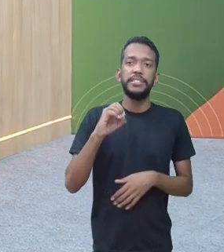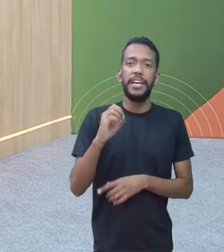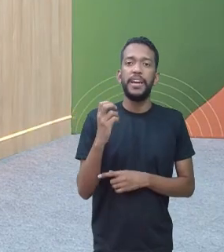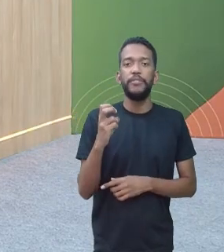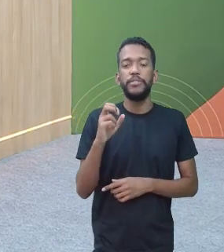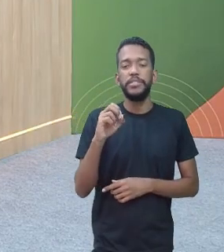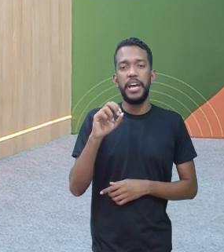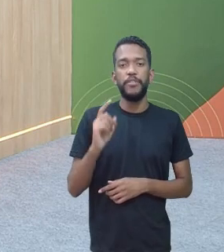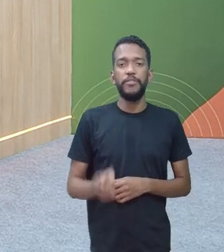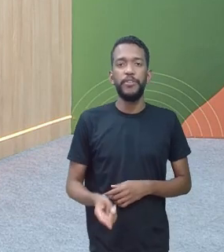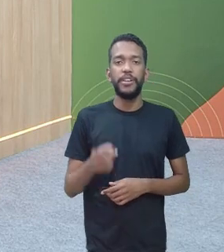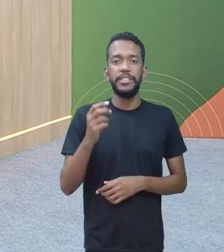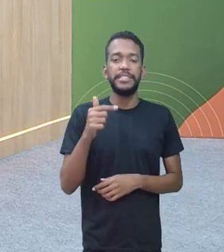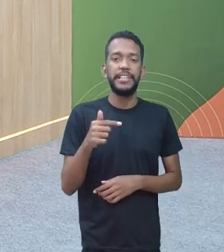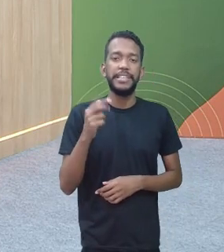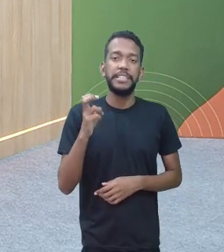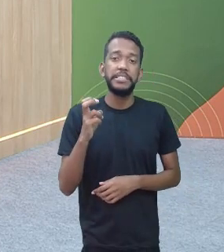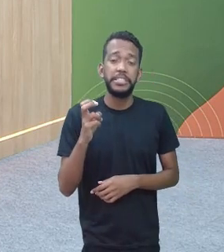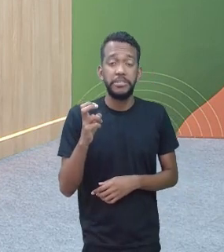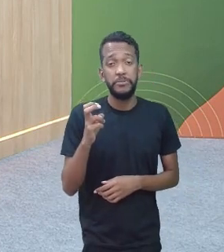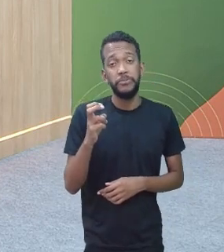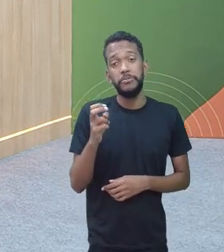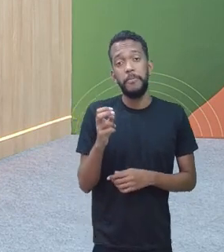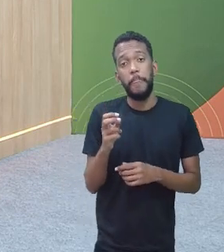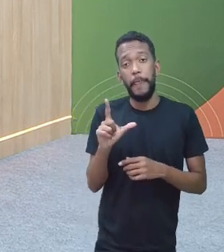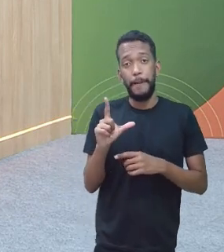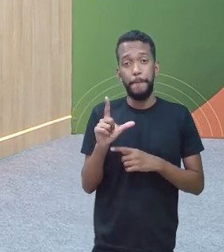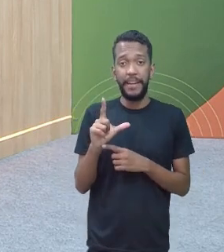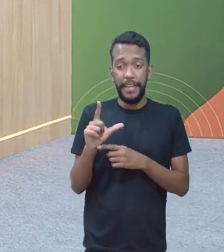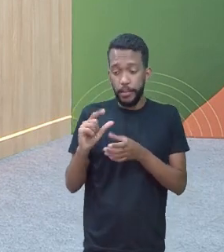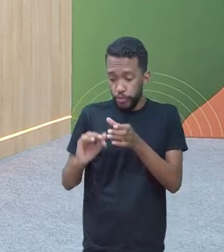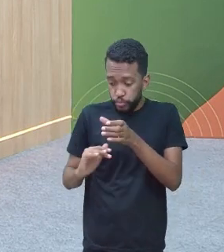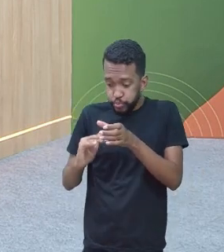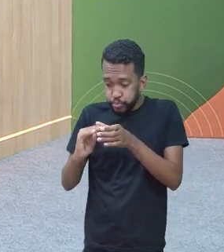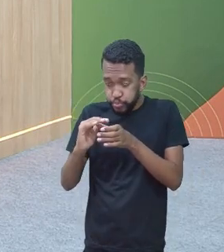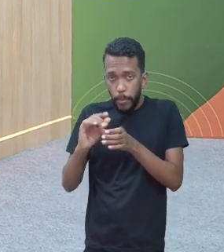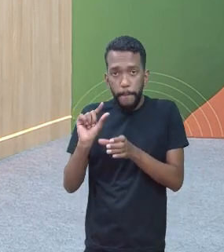0,75 litros, 750 ml, né? E aí, em